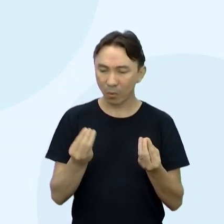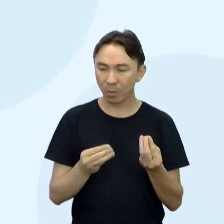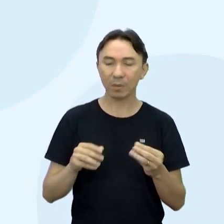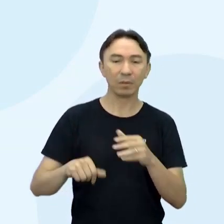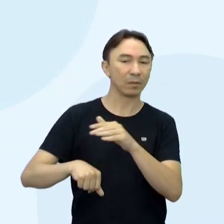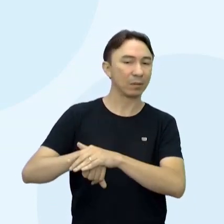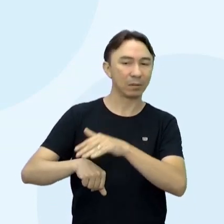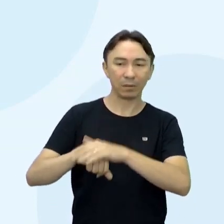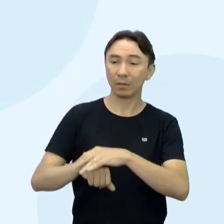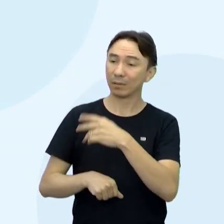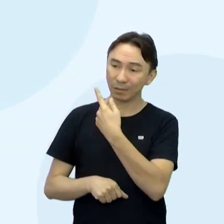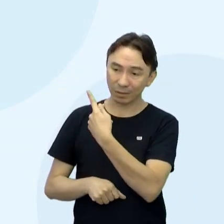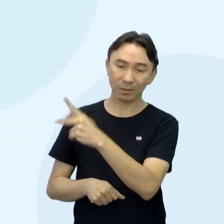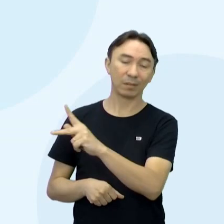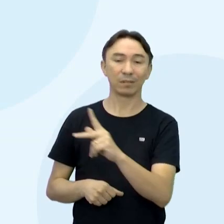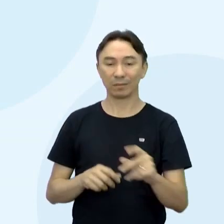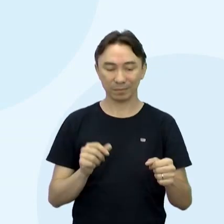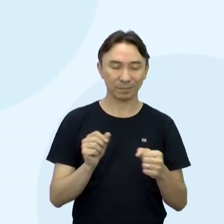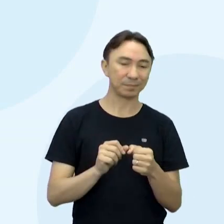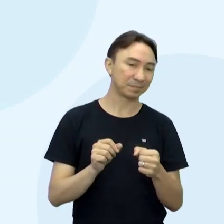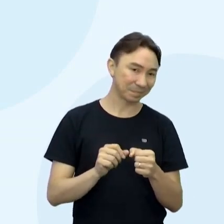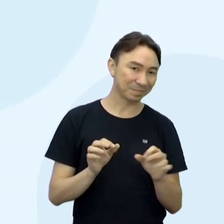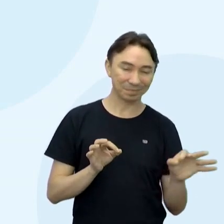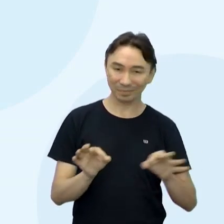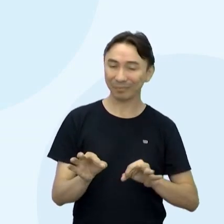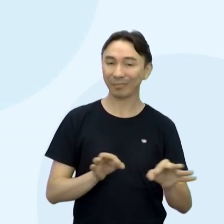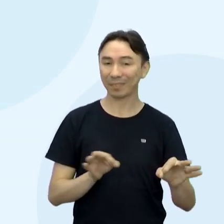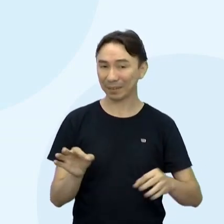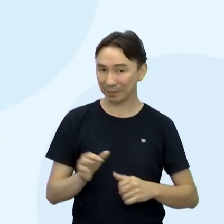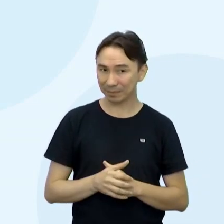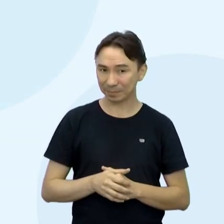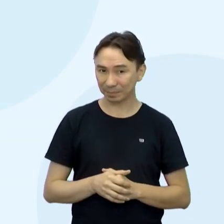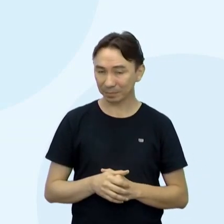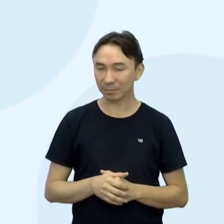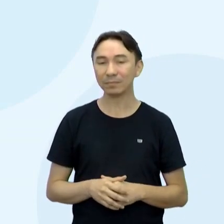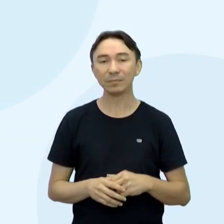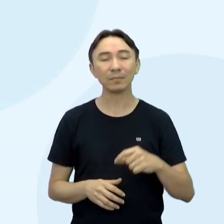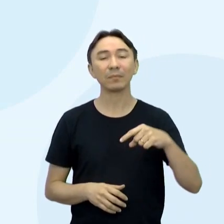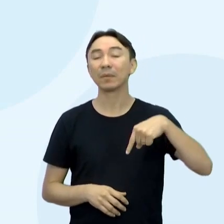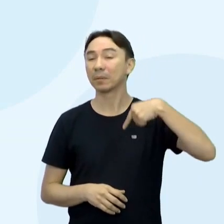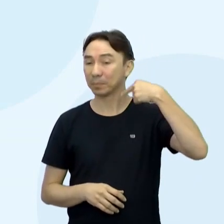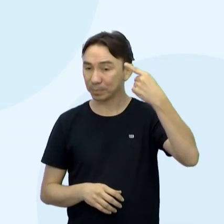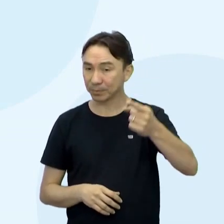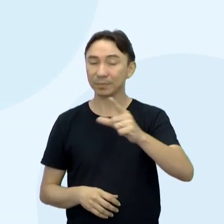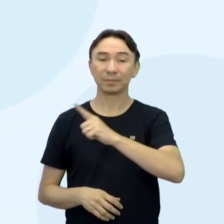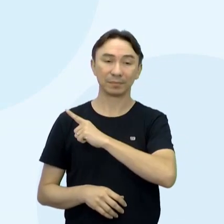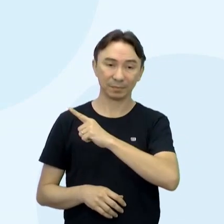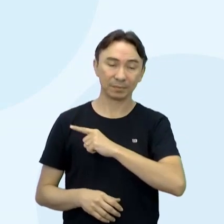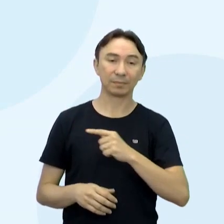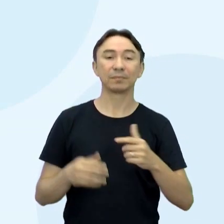dessa história. Podemos passar para o próximo slide.